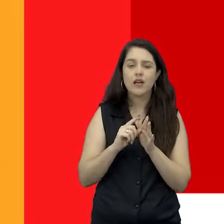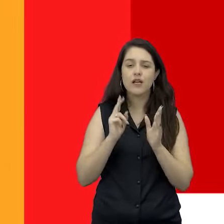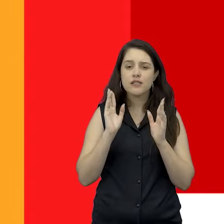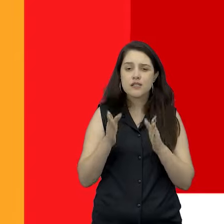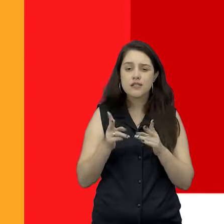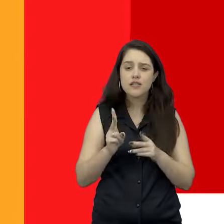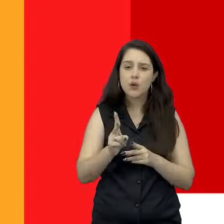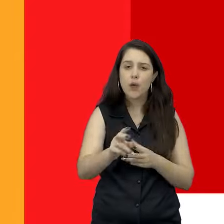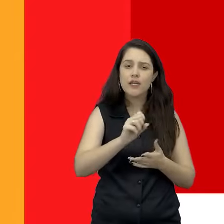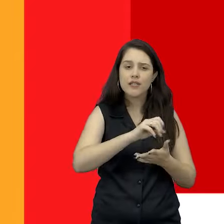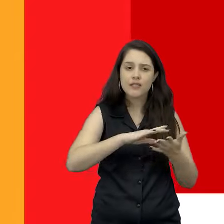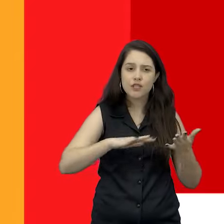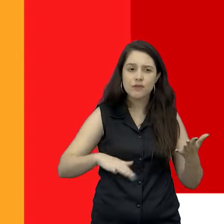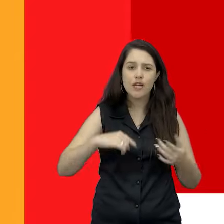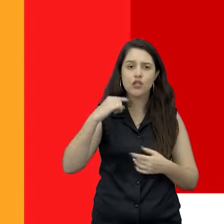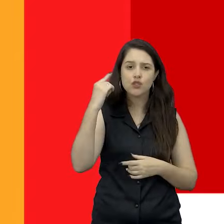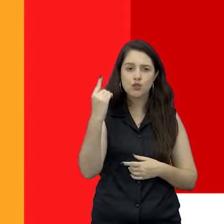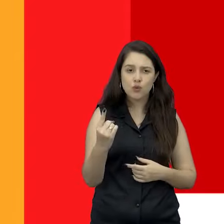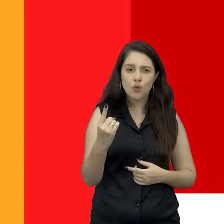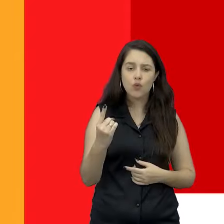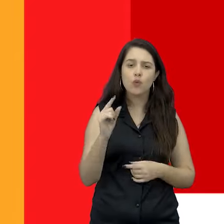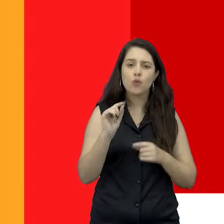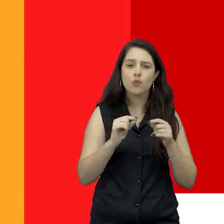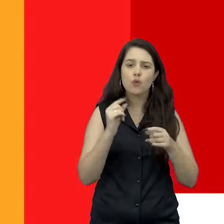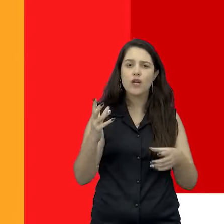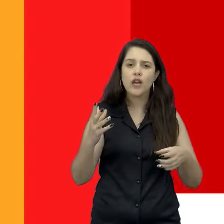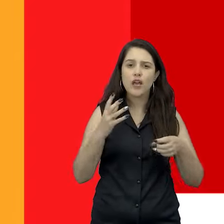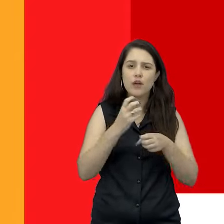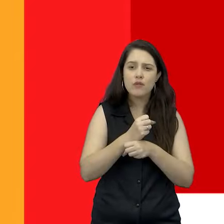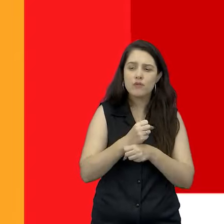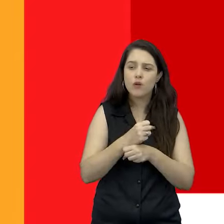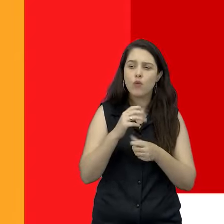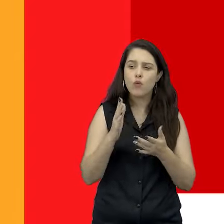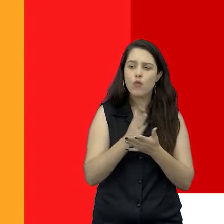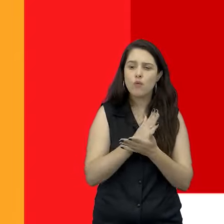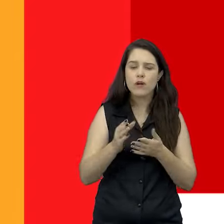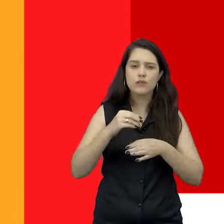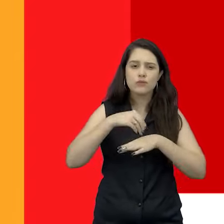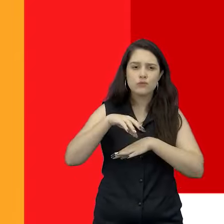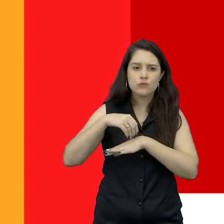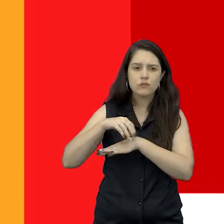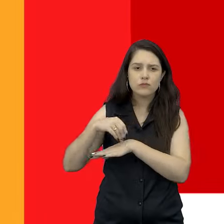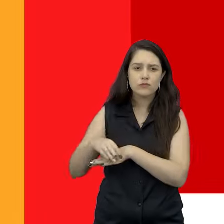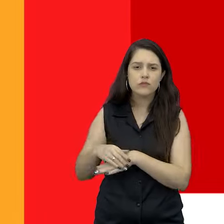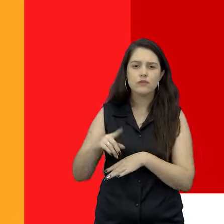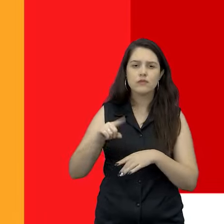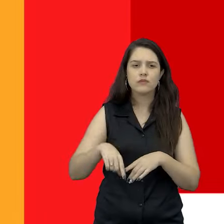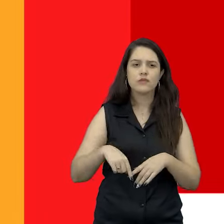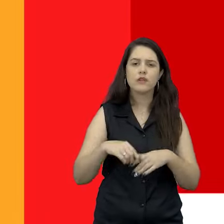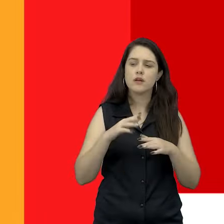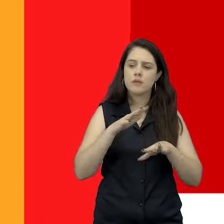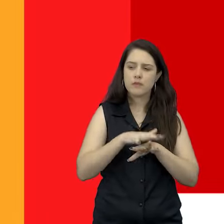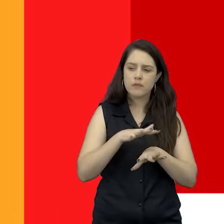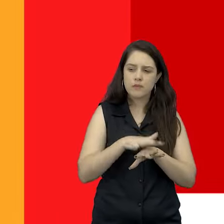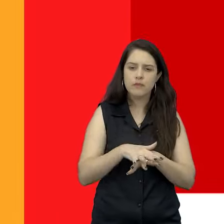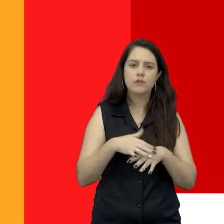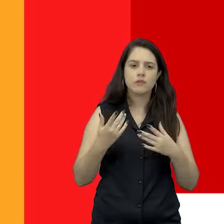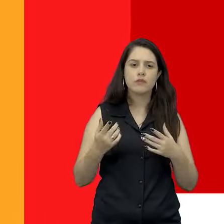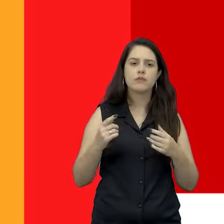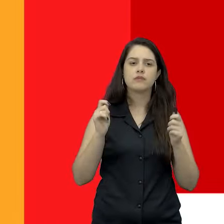da atividade 1, eu quero retomar algumas concepções, até que vocês já viram na formação de